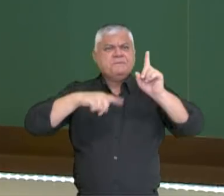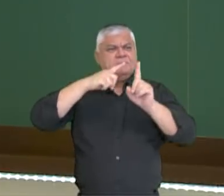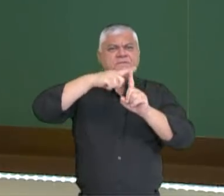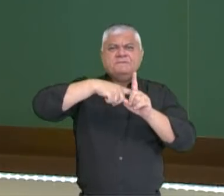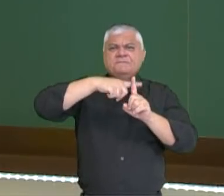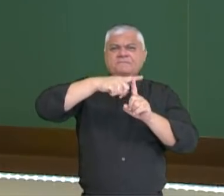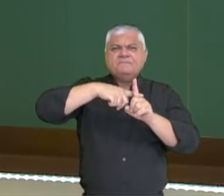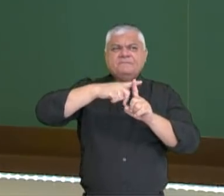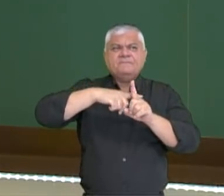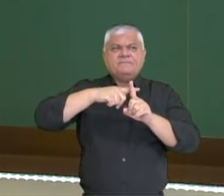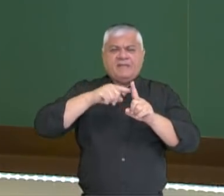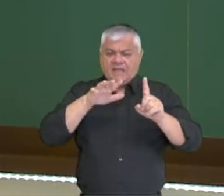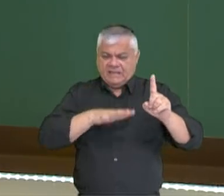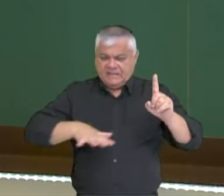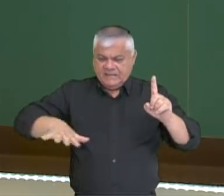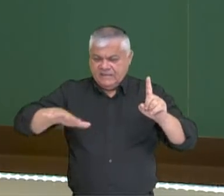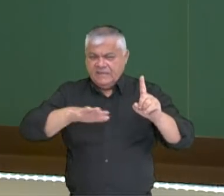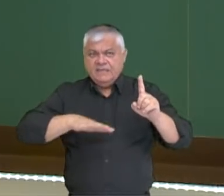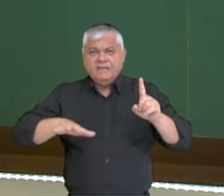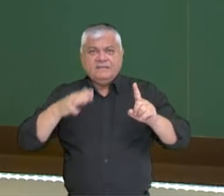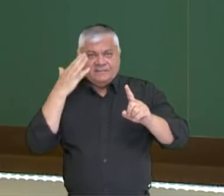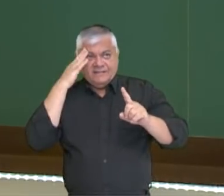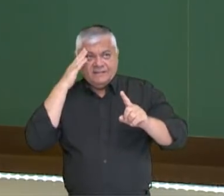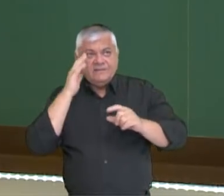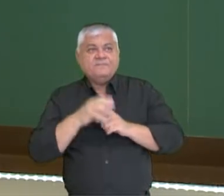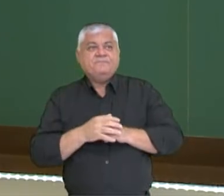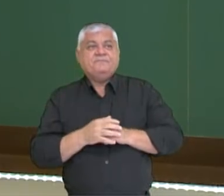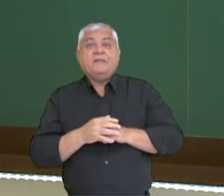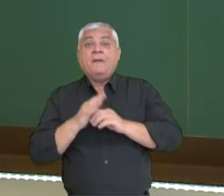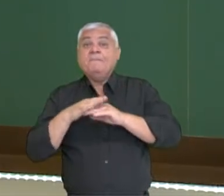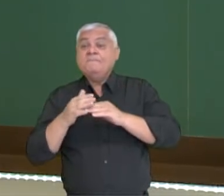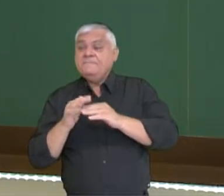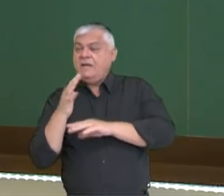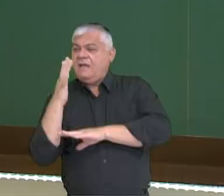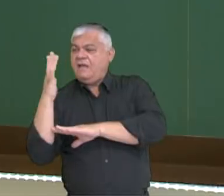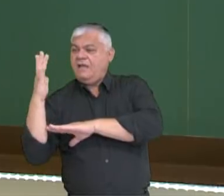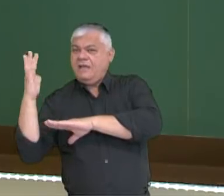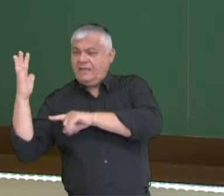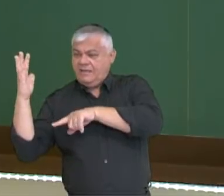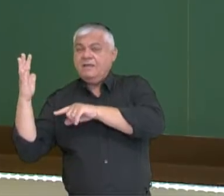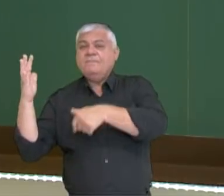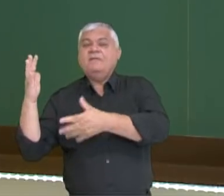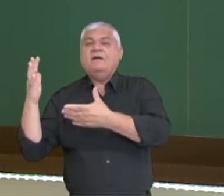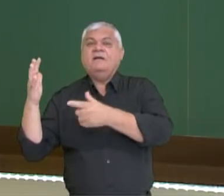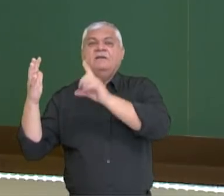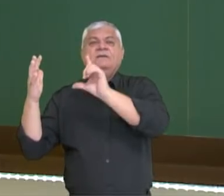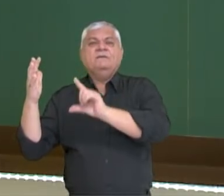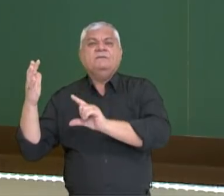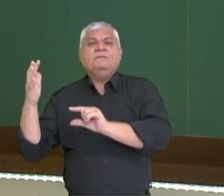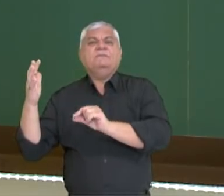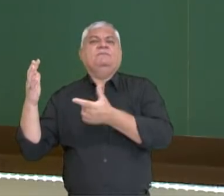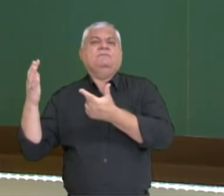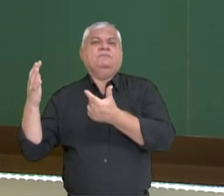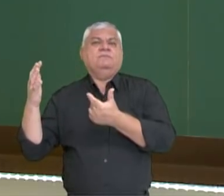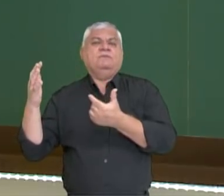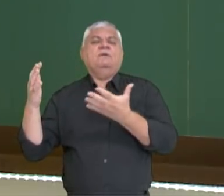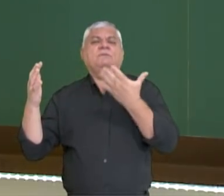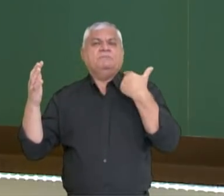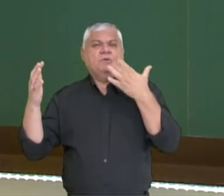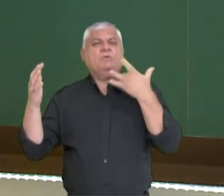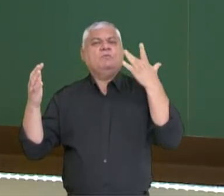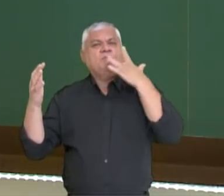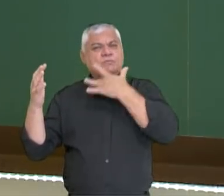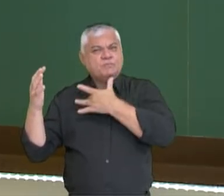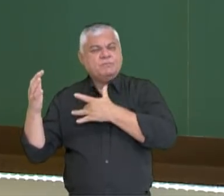exemplo, desta parte aqui para esta. Aqui onde eu tenho mais vegetação, por exemplo, e uma menor quantidade de construções, eu tenho